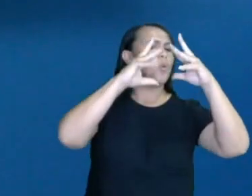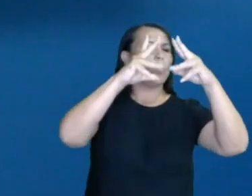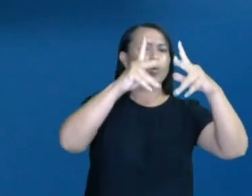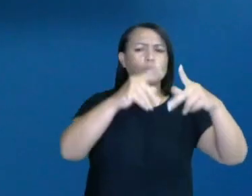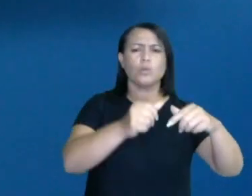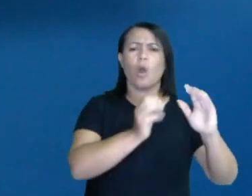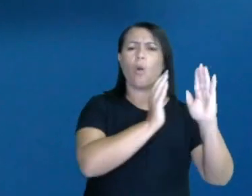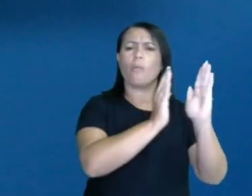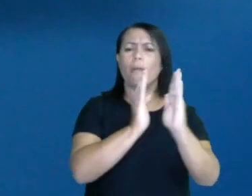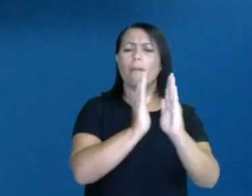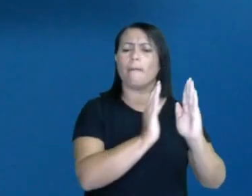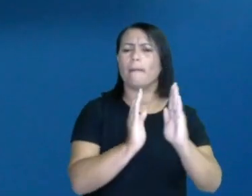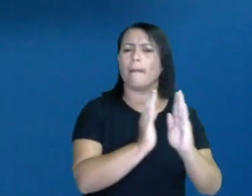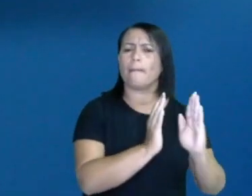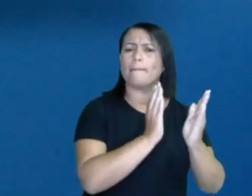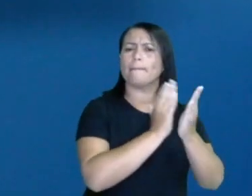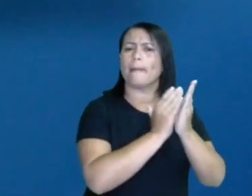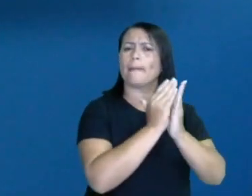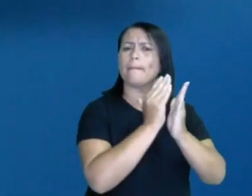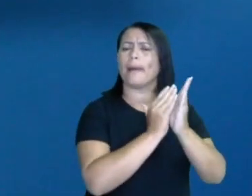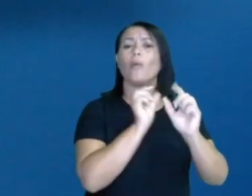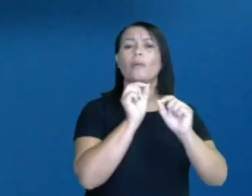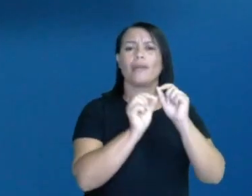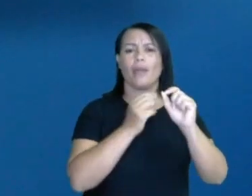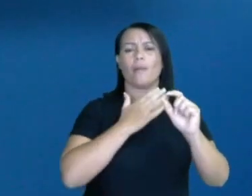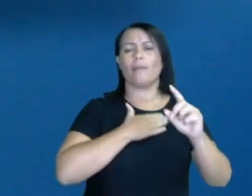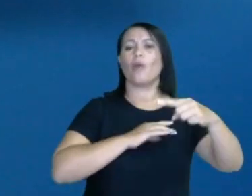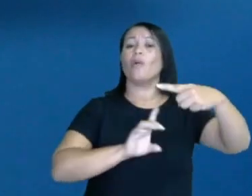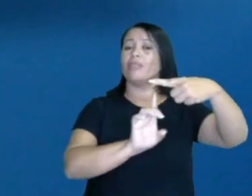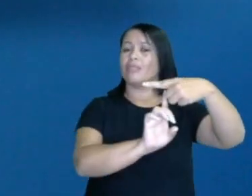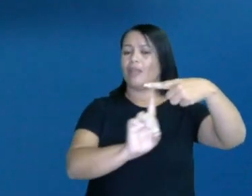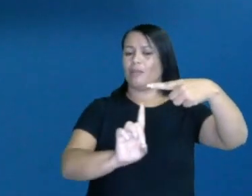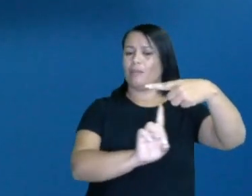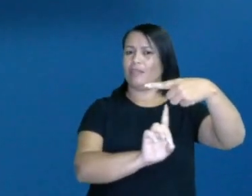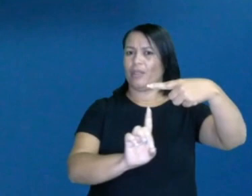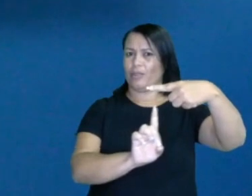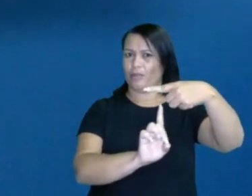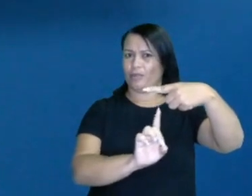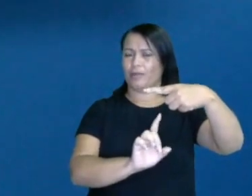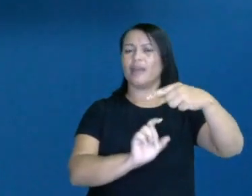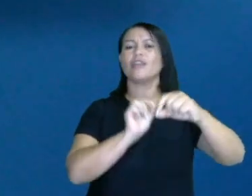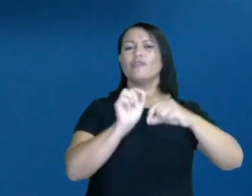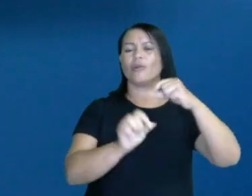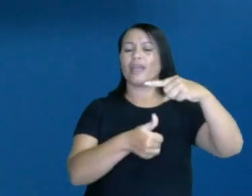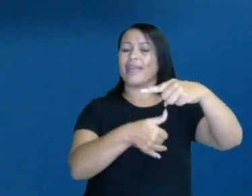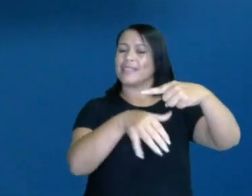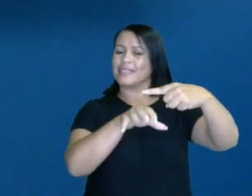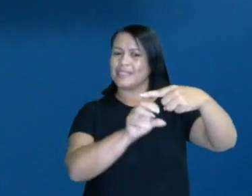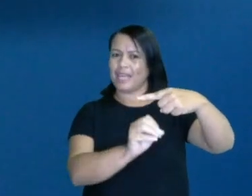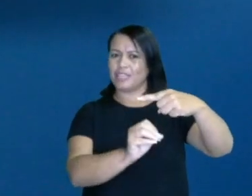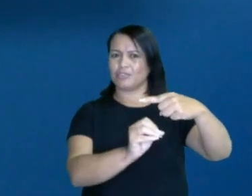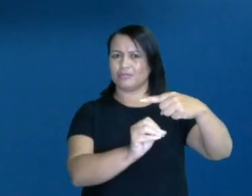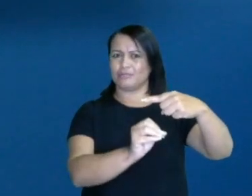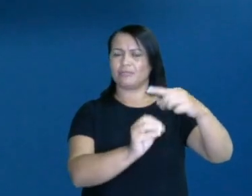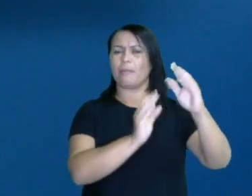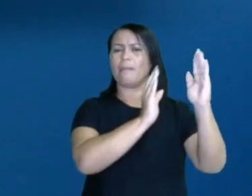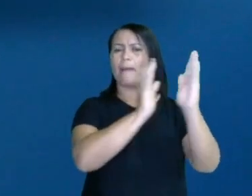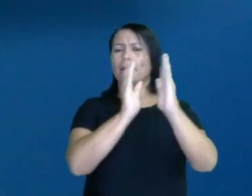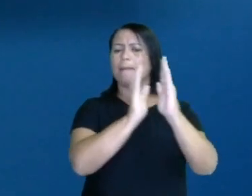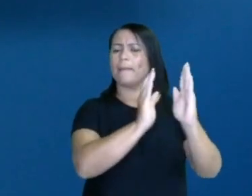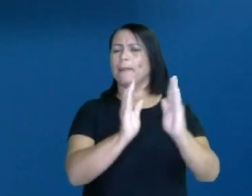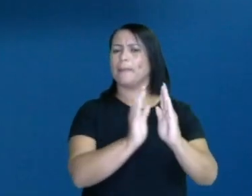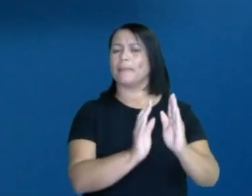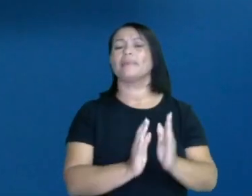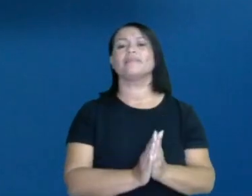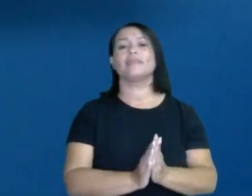que eu reparti a fração é o meu denominador, que foi em 10 partes.